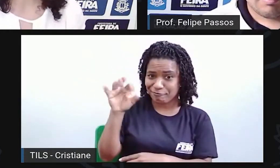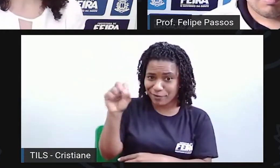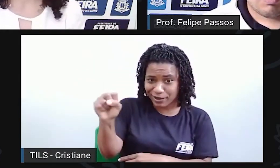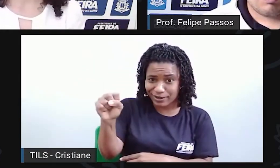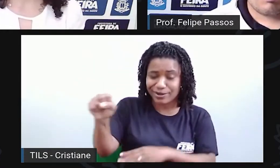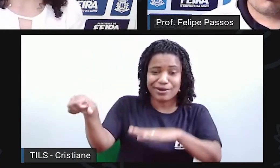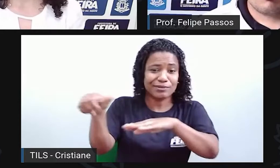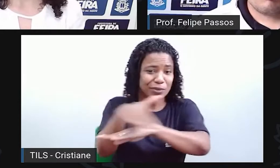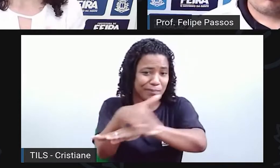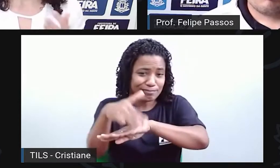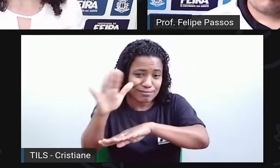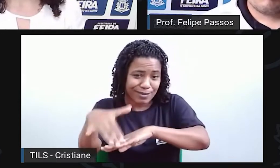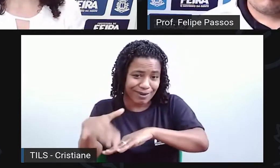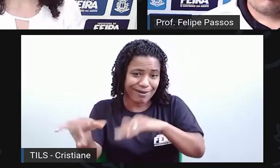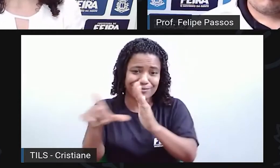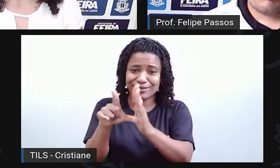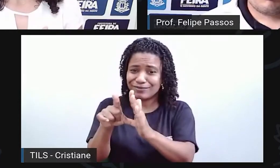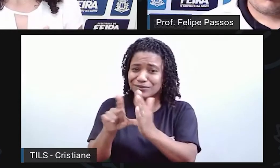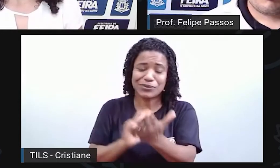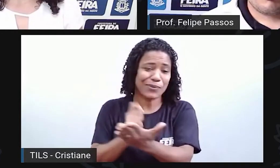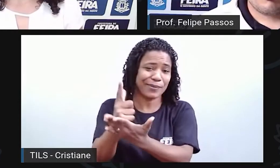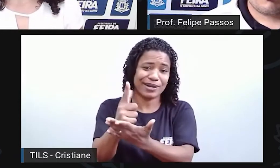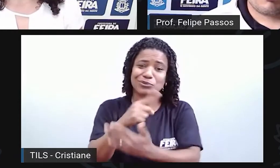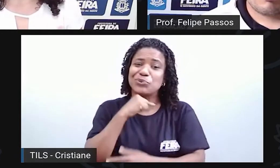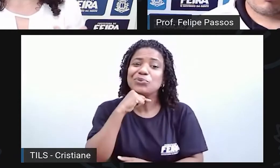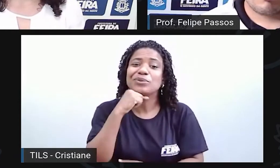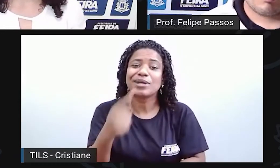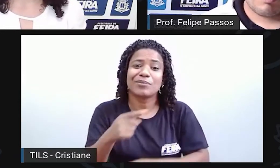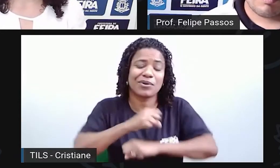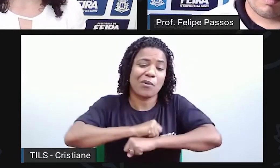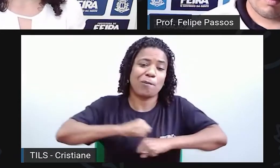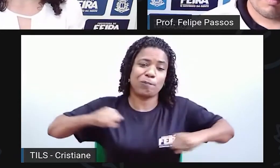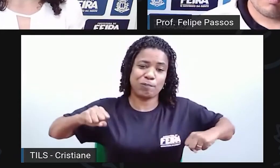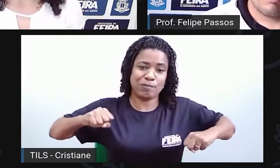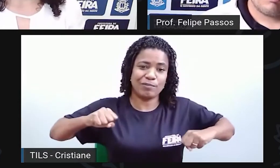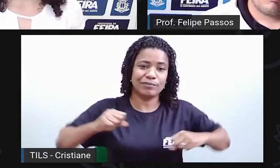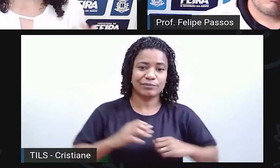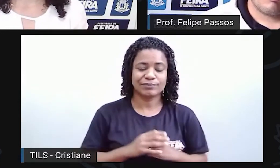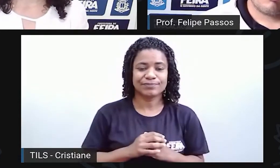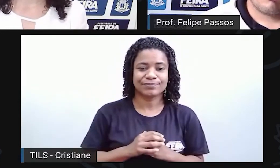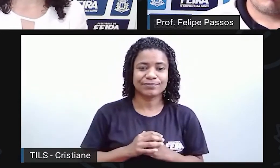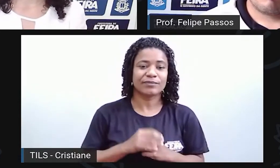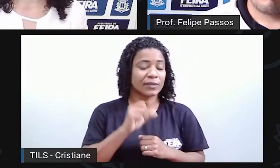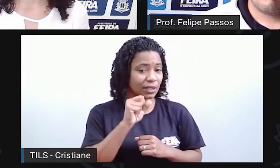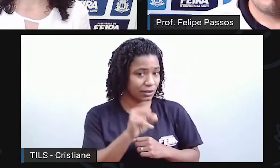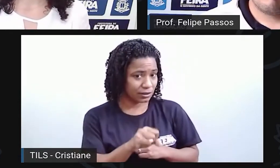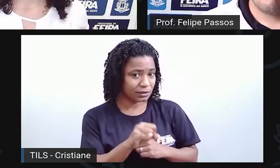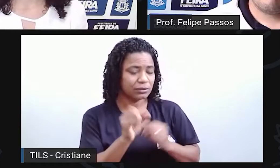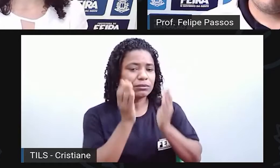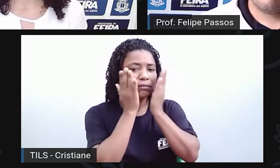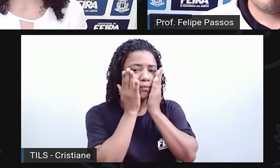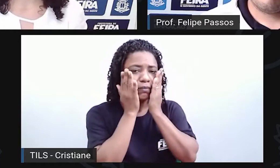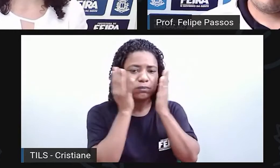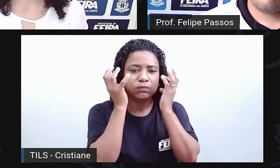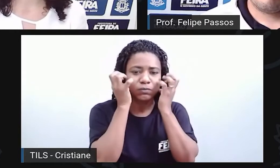popular. Se o seu rosto estiver envelhecido ou